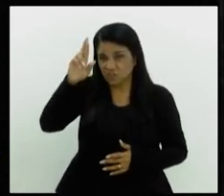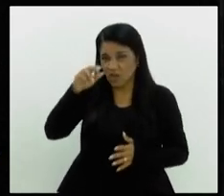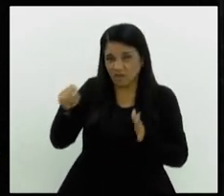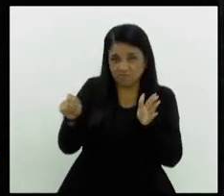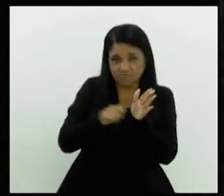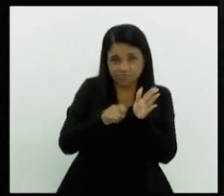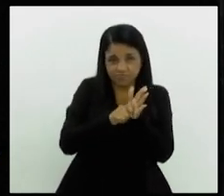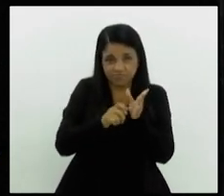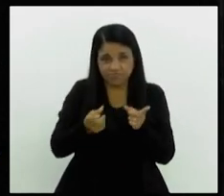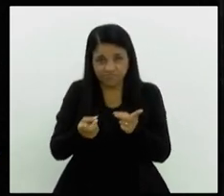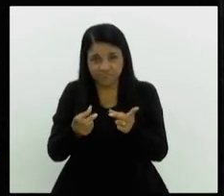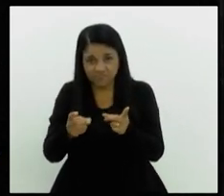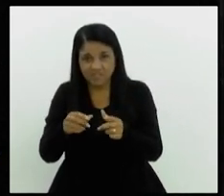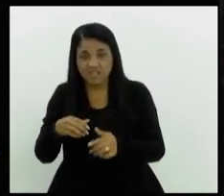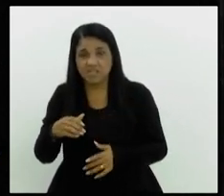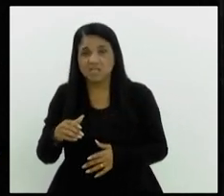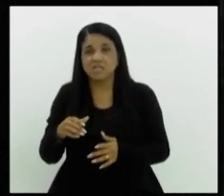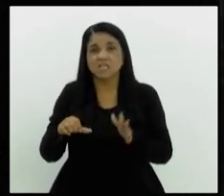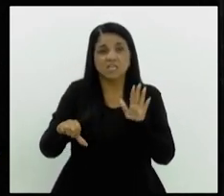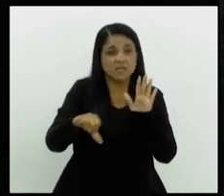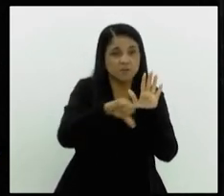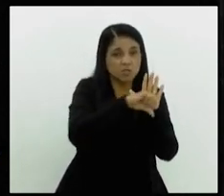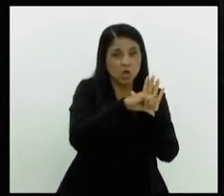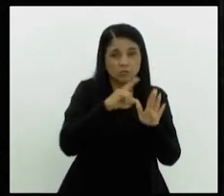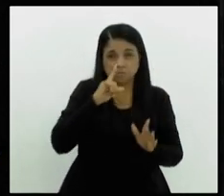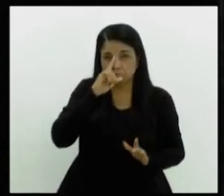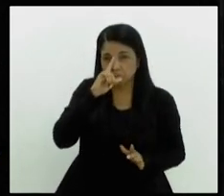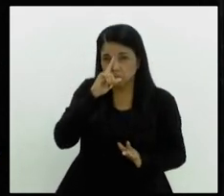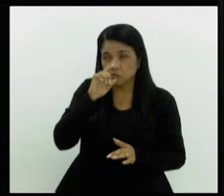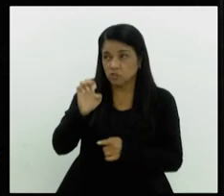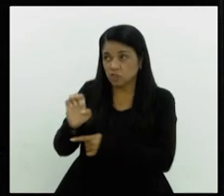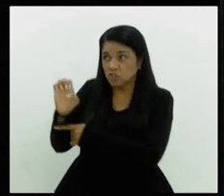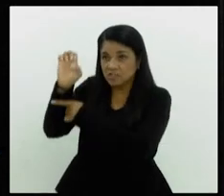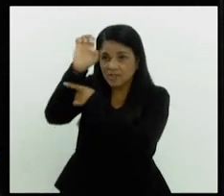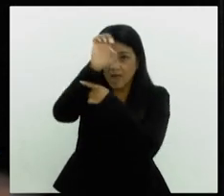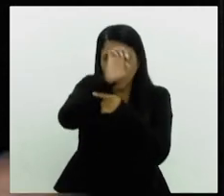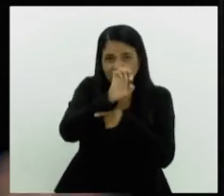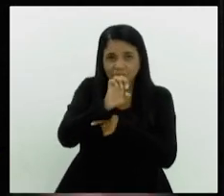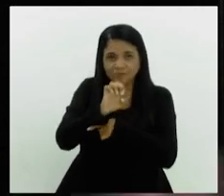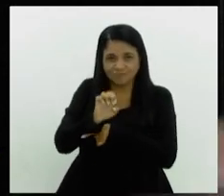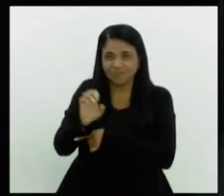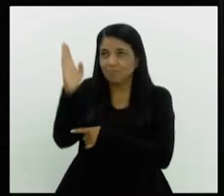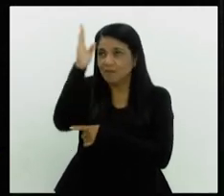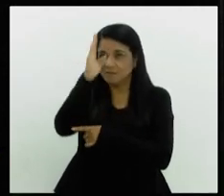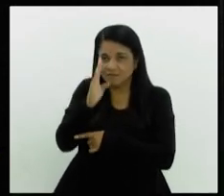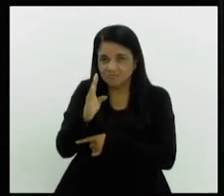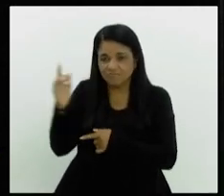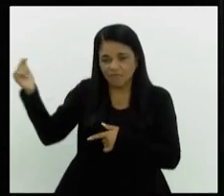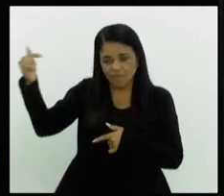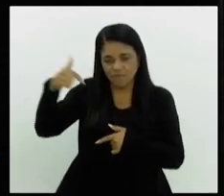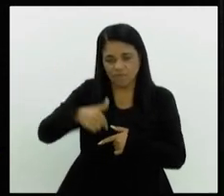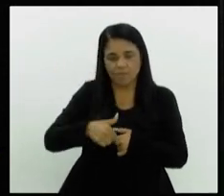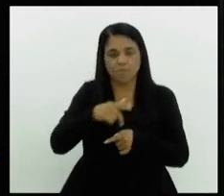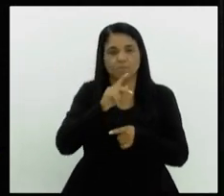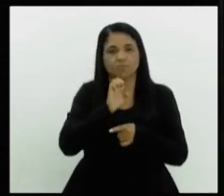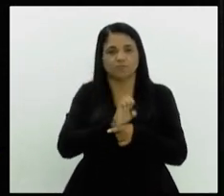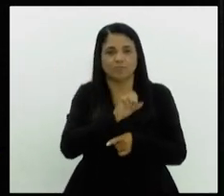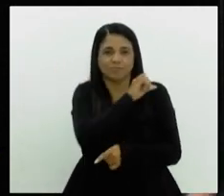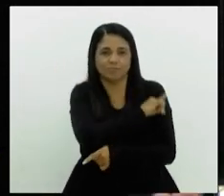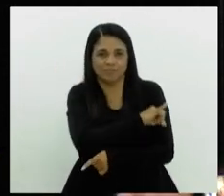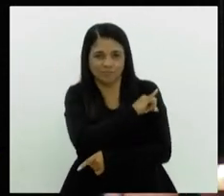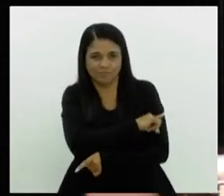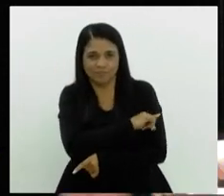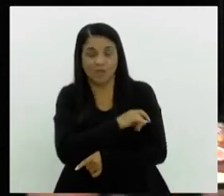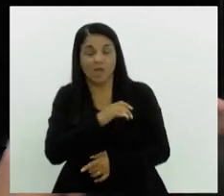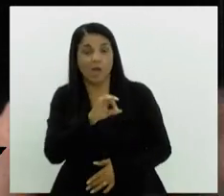criminosos perigosos de outros estados do Brasil vieram para o Rio de Janeiro. A